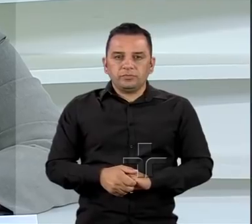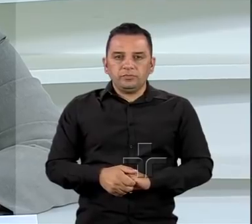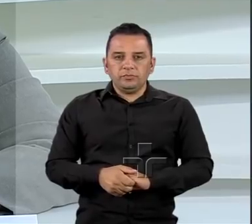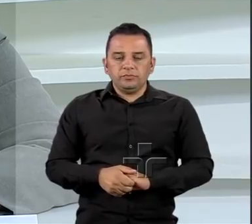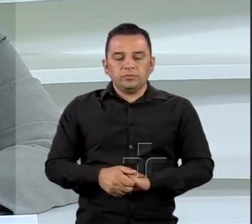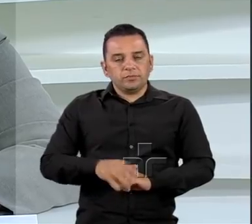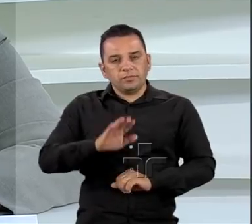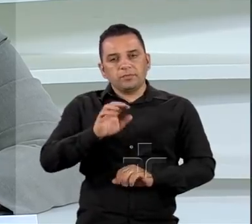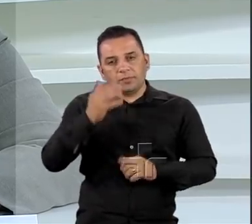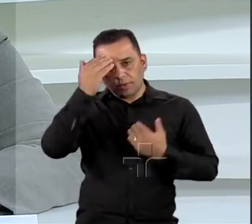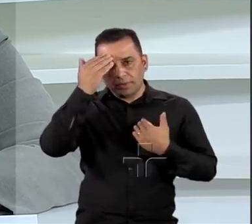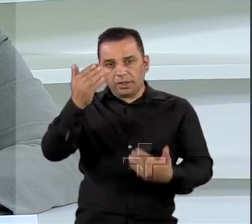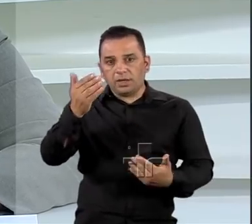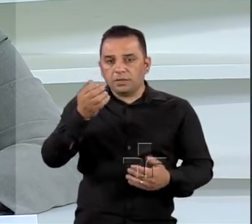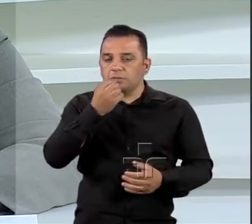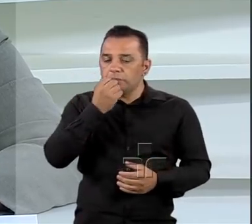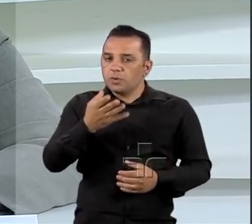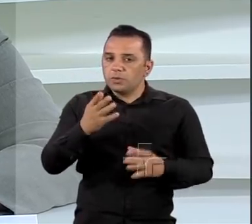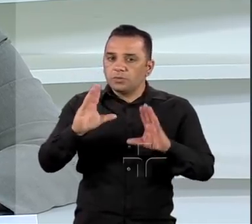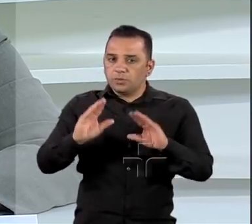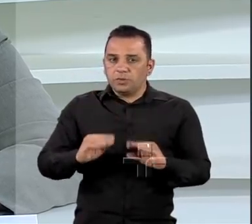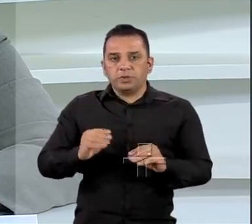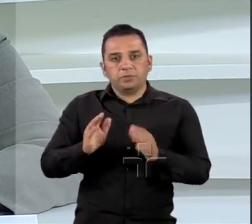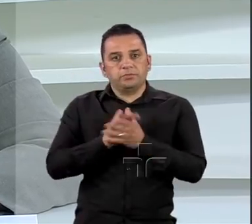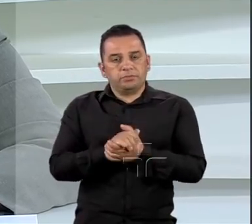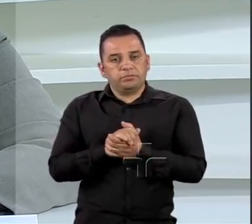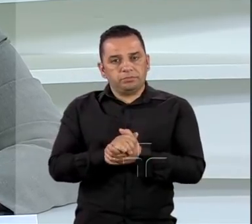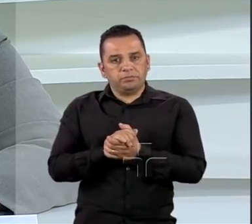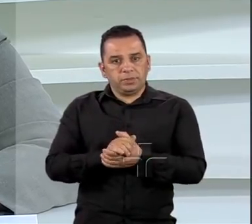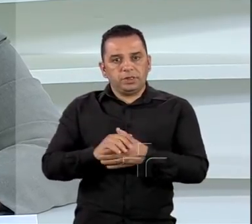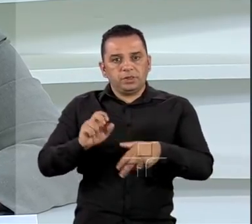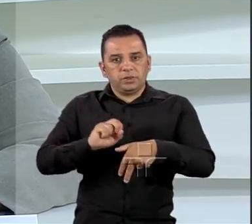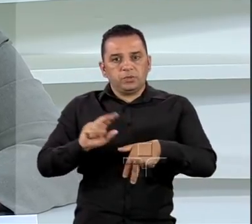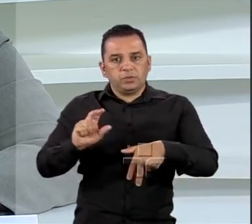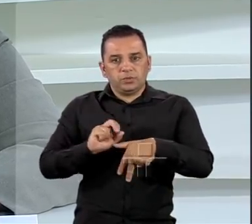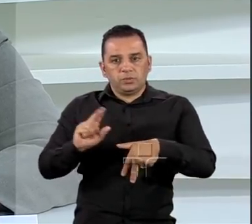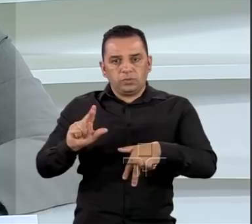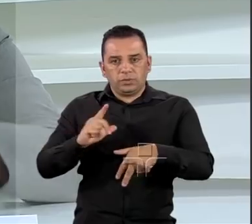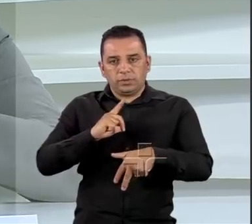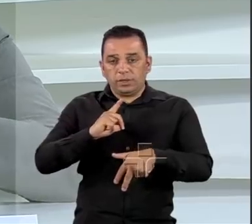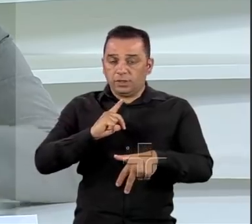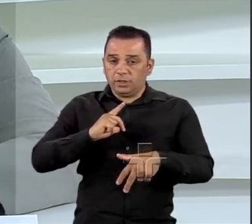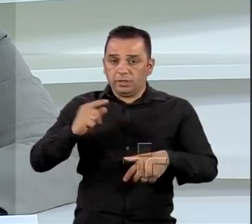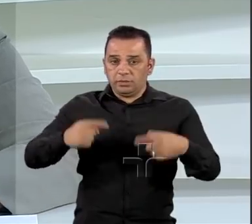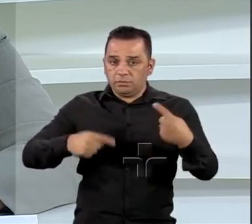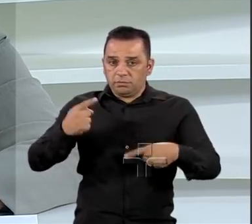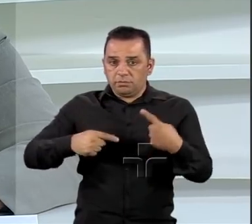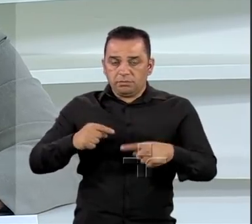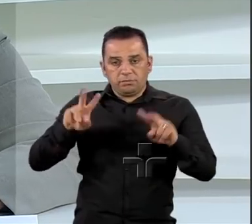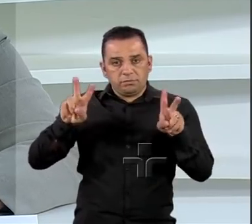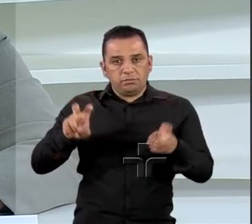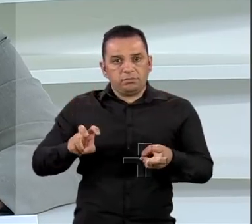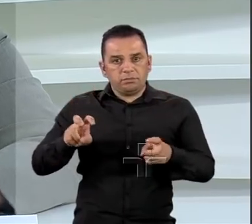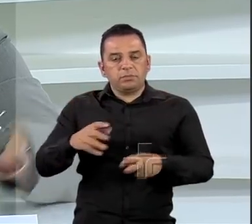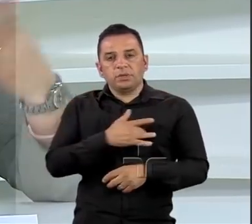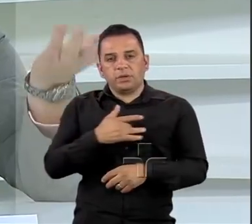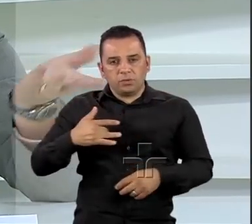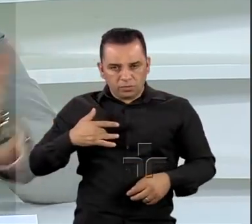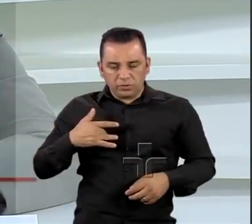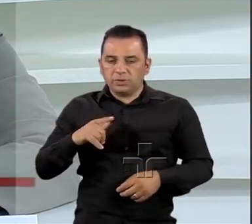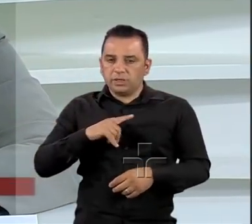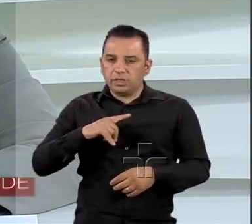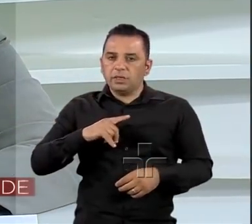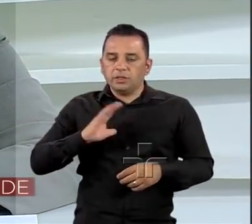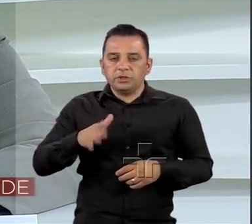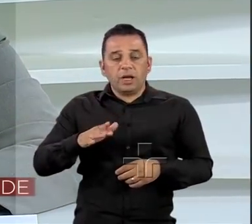que nos assistem. Parabéns à TV Cultura por trazer esse debate sobre saúde, reconhecendo aqui a liderança do Ricardo, e